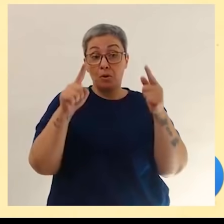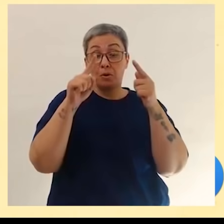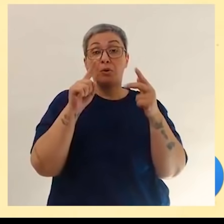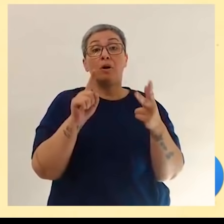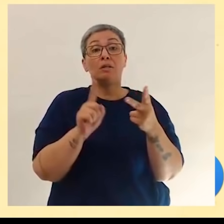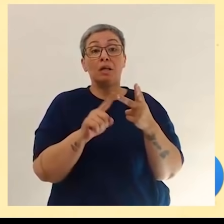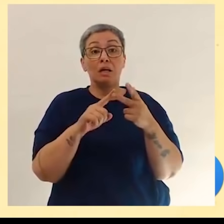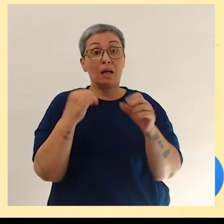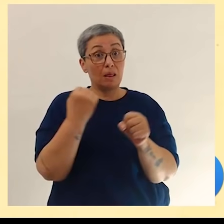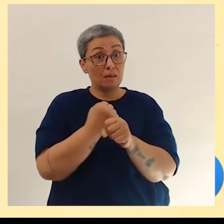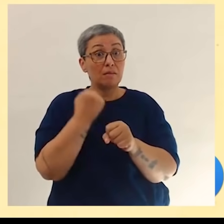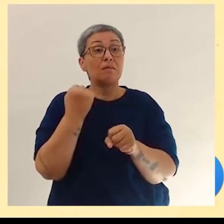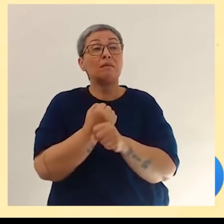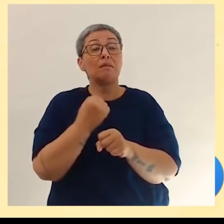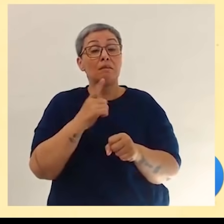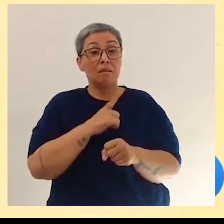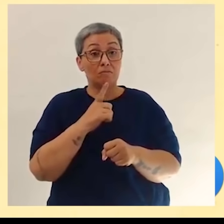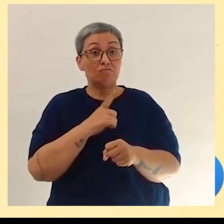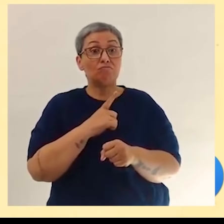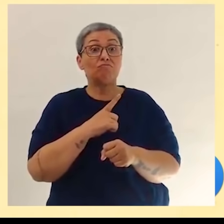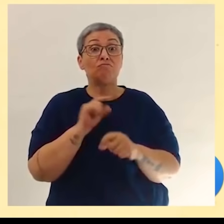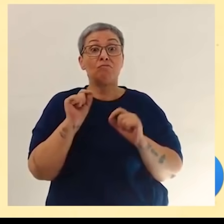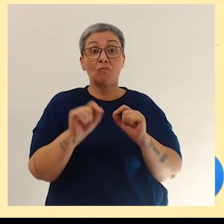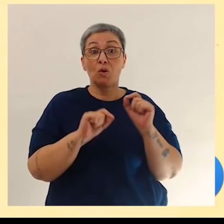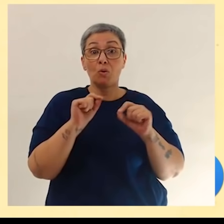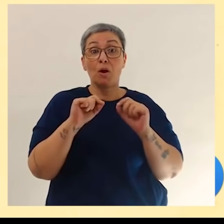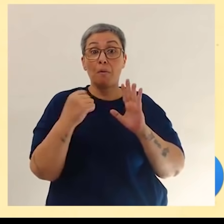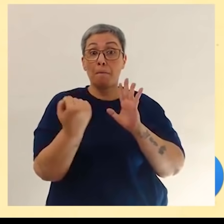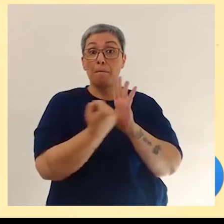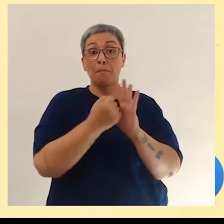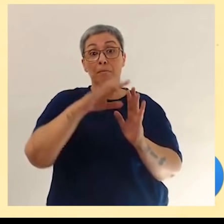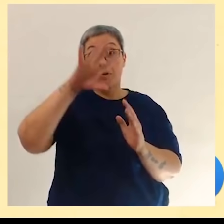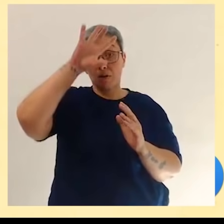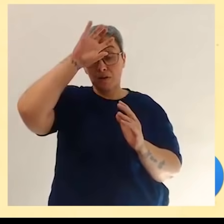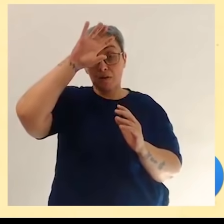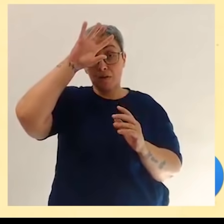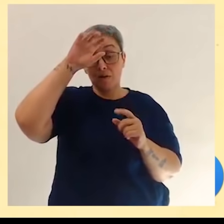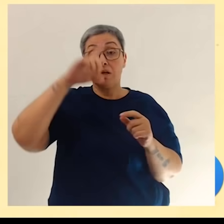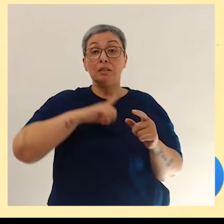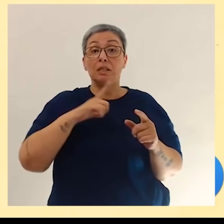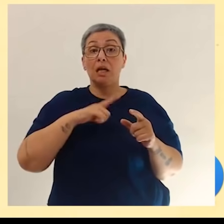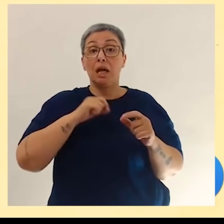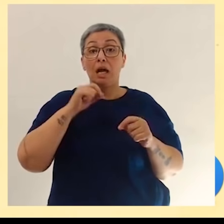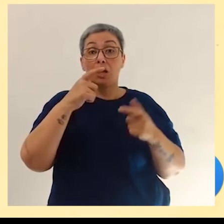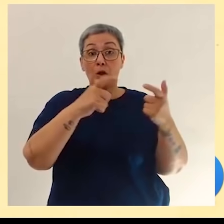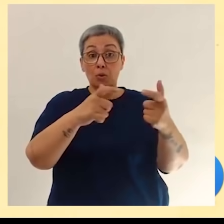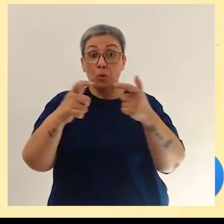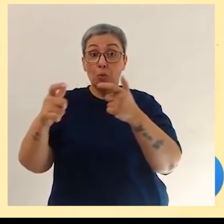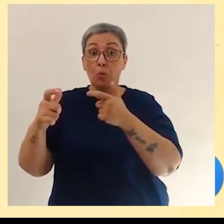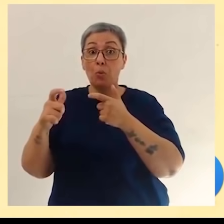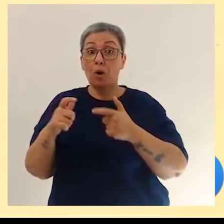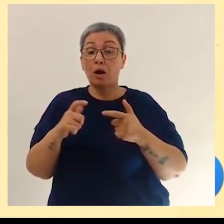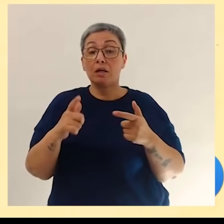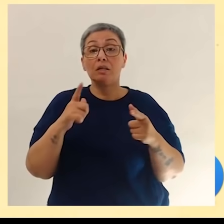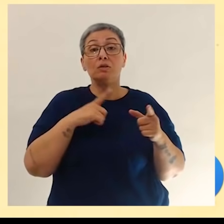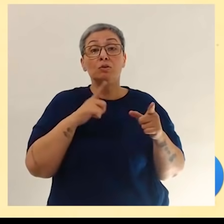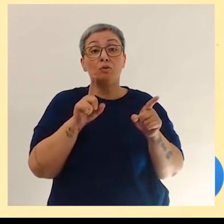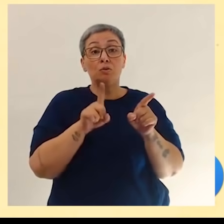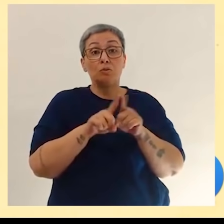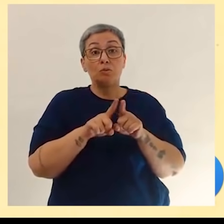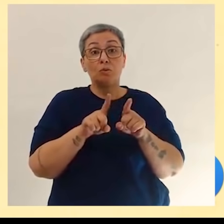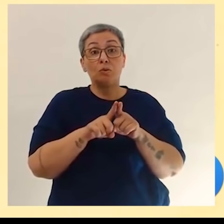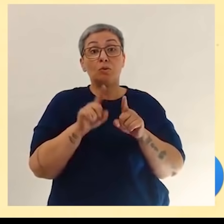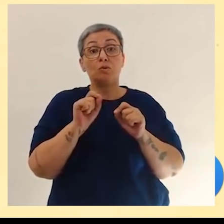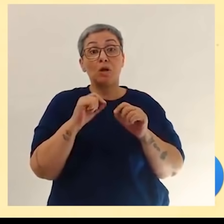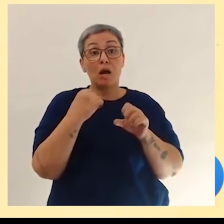ali, nós temos as construções, que são marcos de memória. Então, existem alguns locais